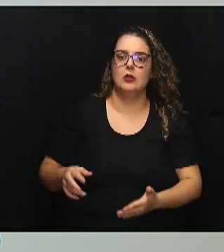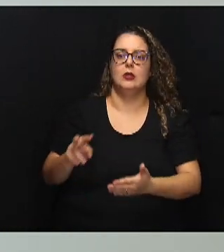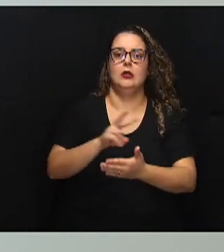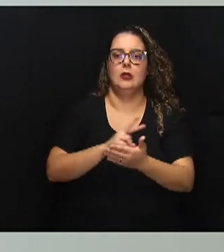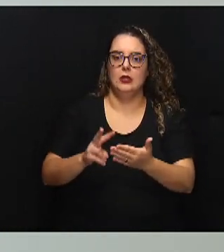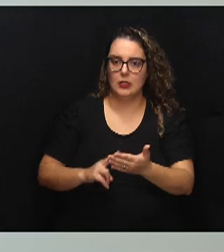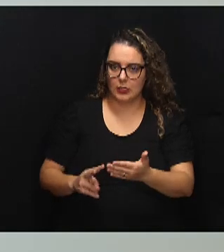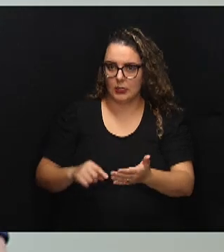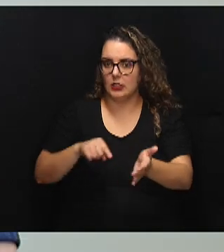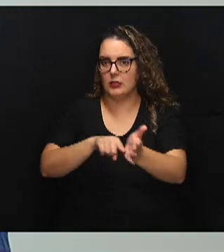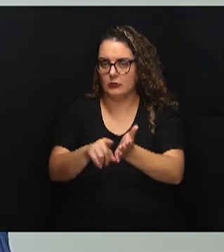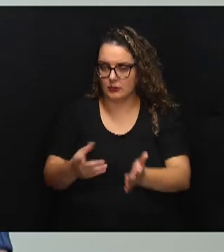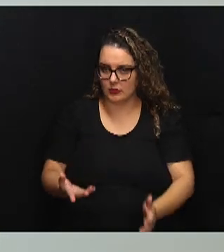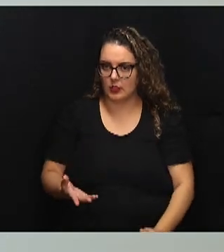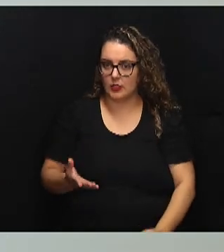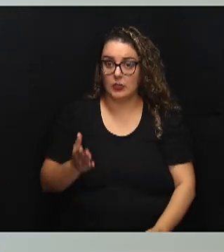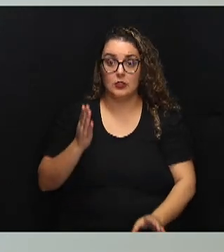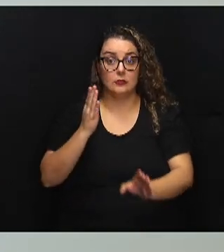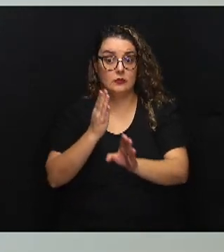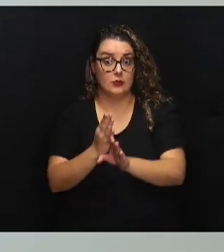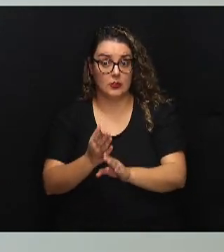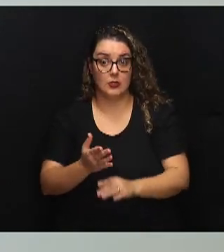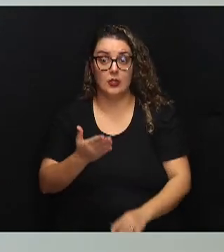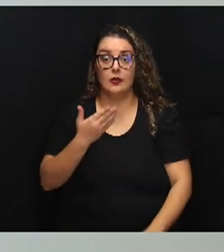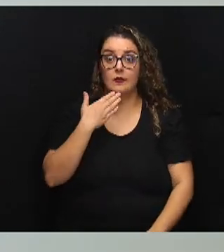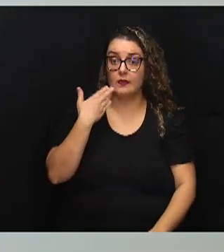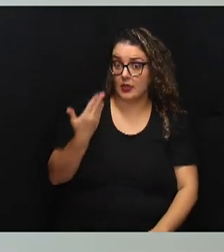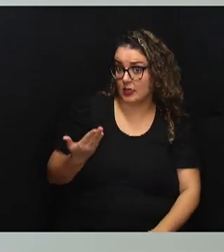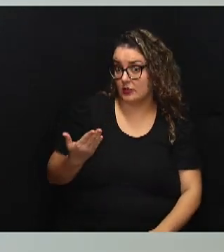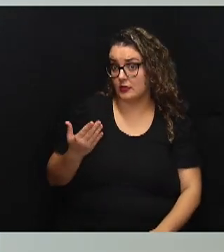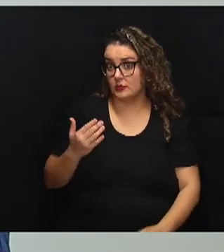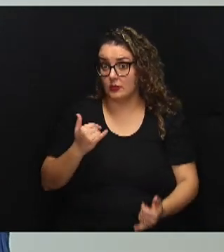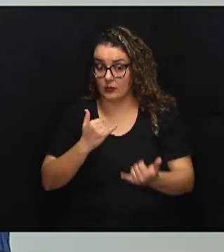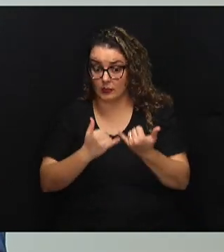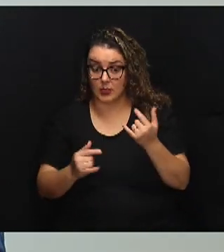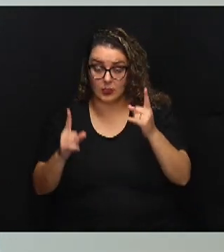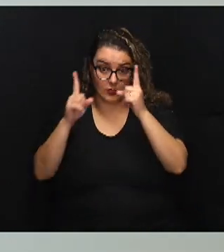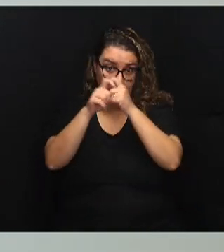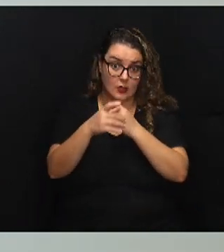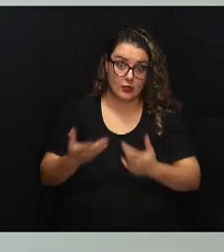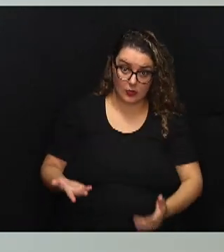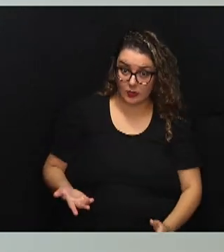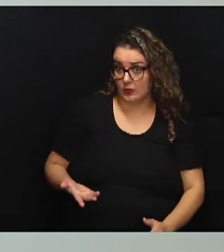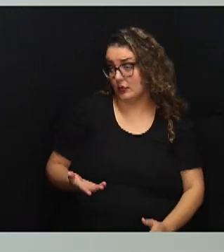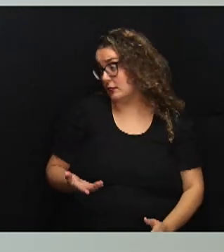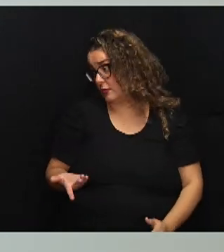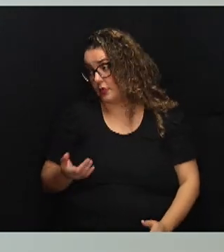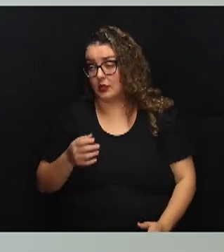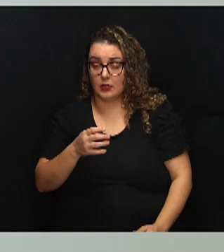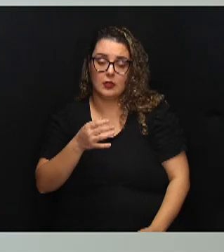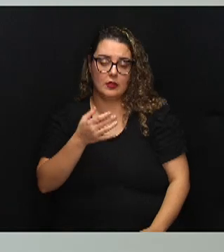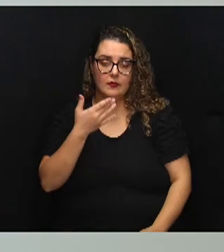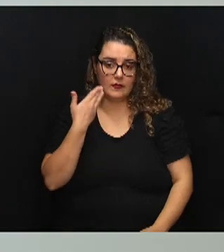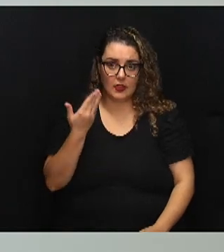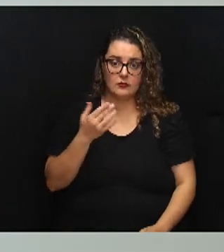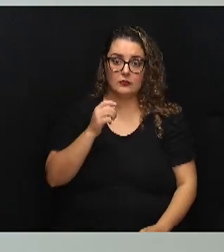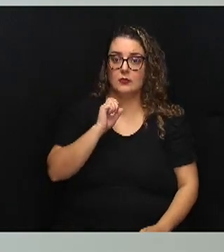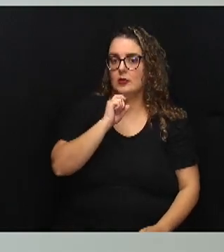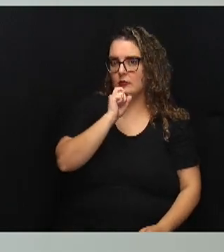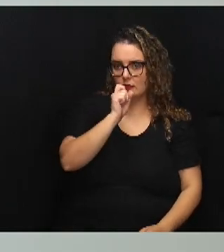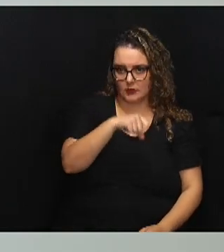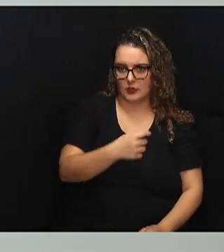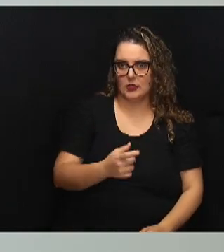questão, identifica se aquela questão é uma questão fácil, difícil. Olha só. Se é uma questão fácil, realiza a questão. Se é uma questão